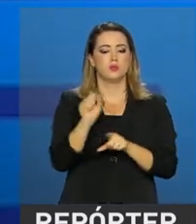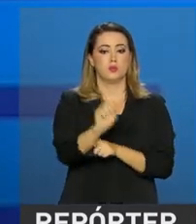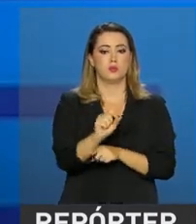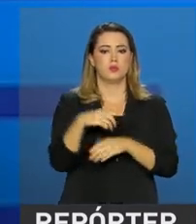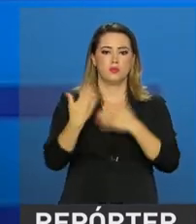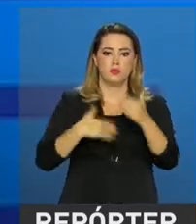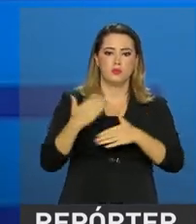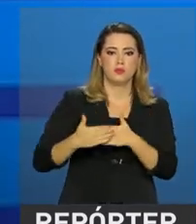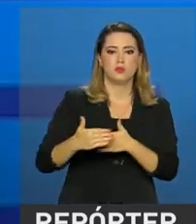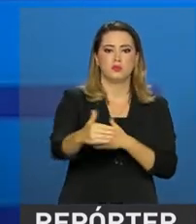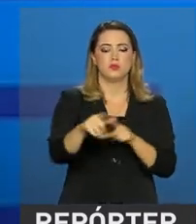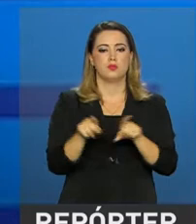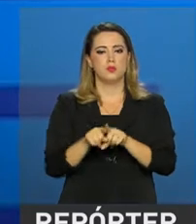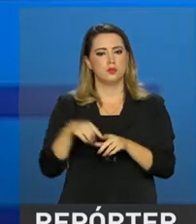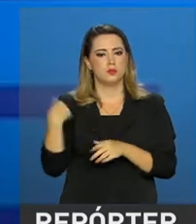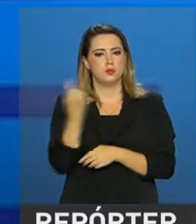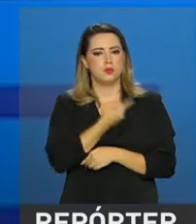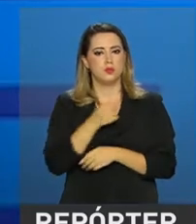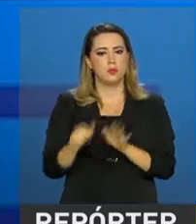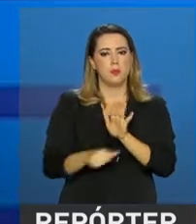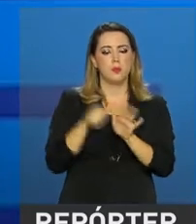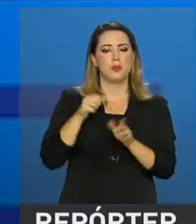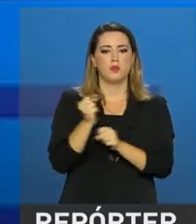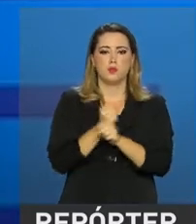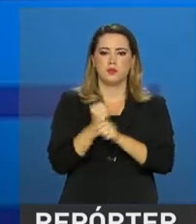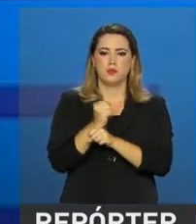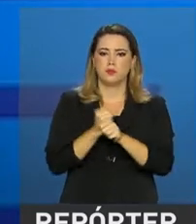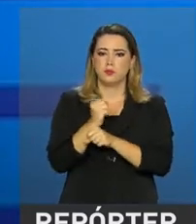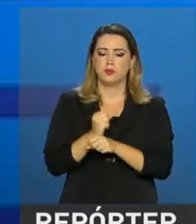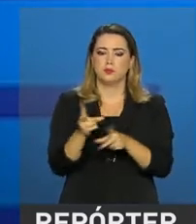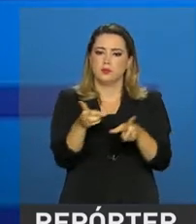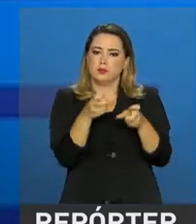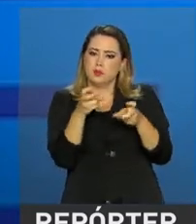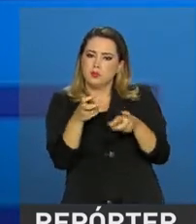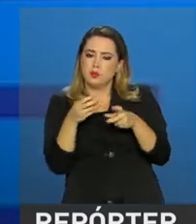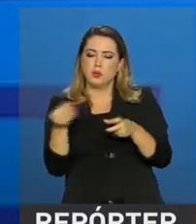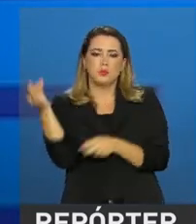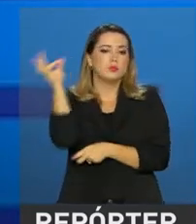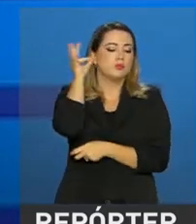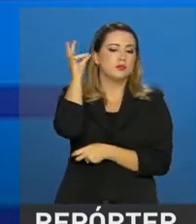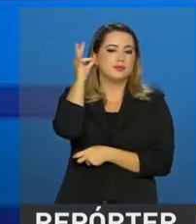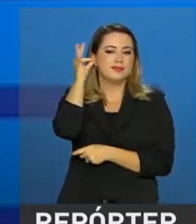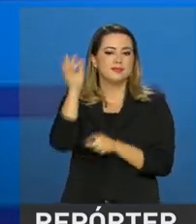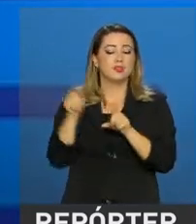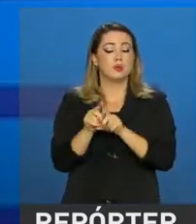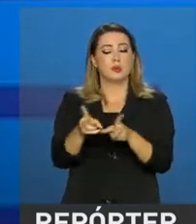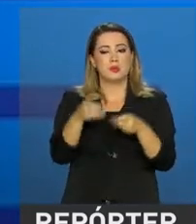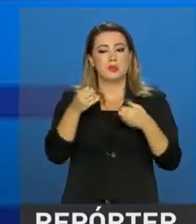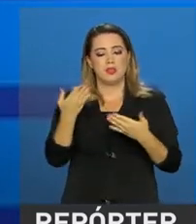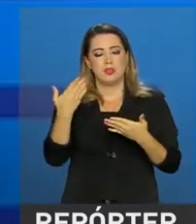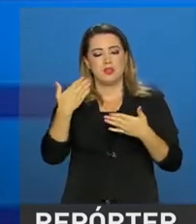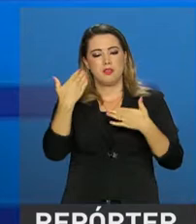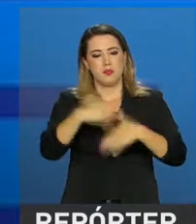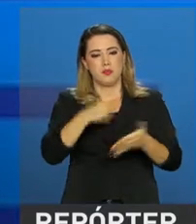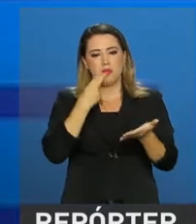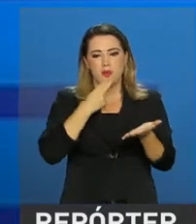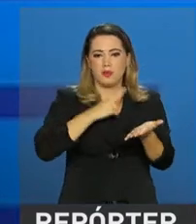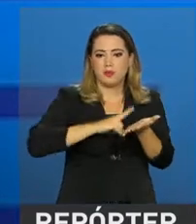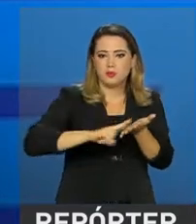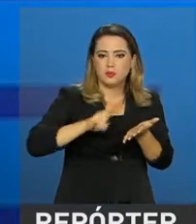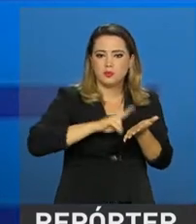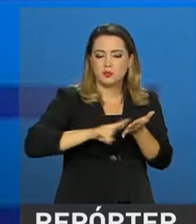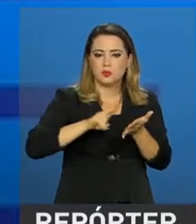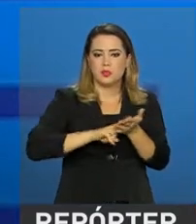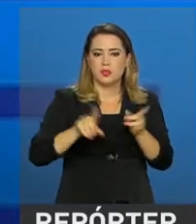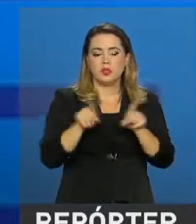evoluiu bastante, né? Esse foi o primeiro ano com detectores de ponto eletrônico, a gente identificou as provas, isso dentro de uma parceria, né?